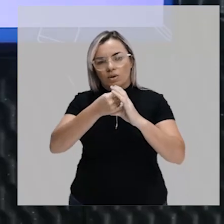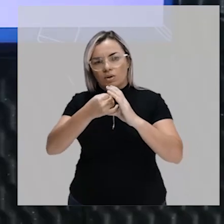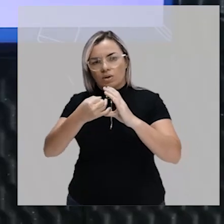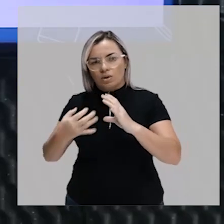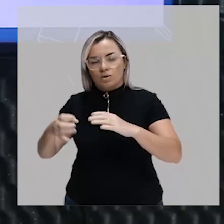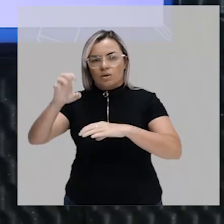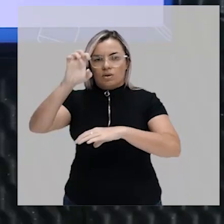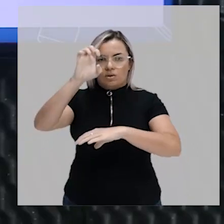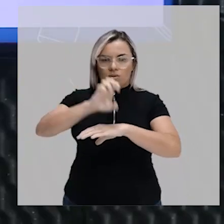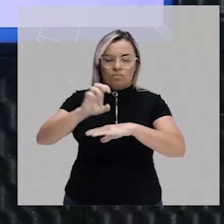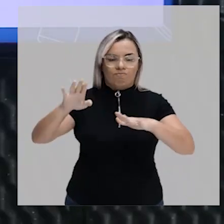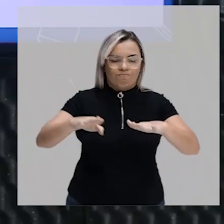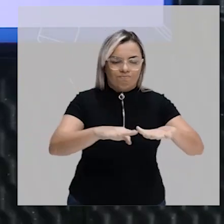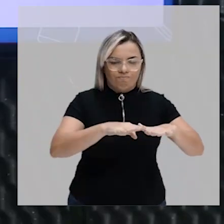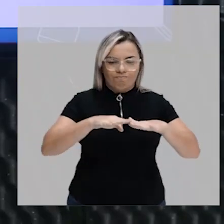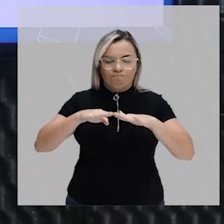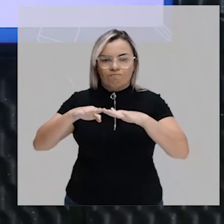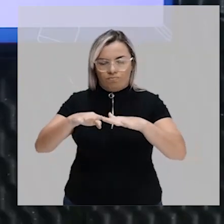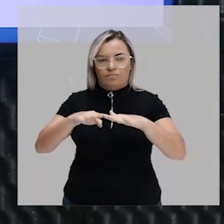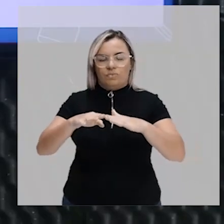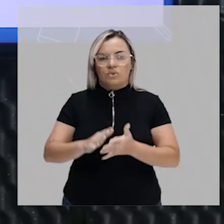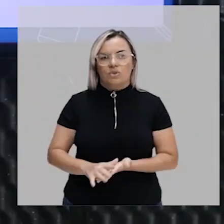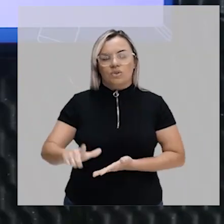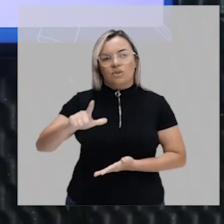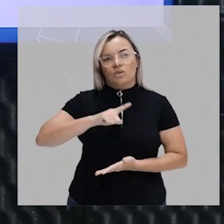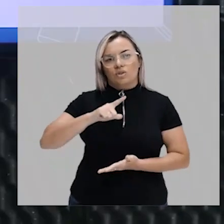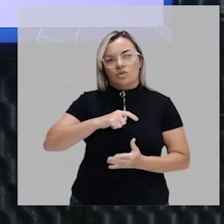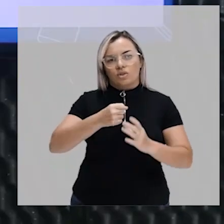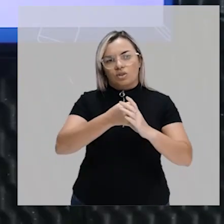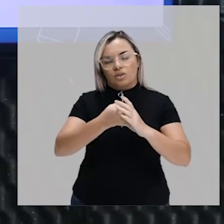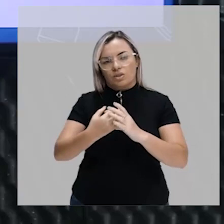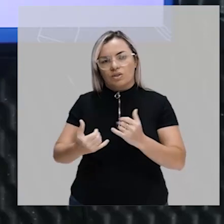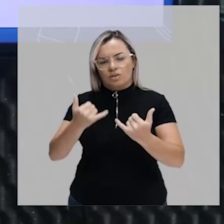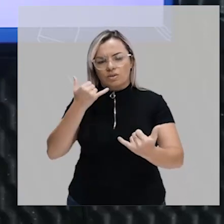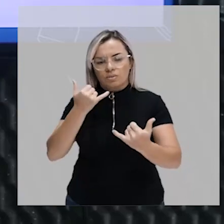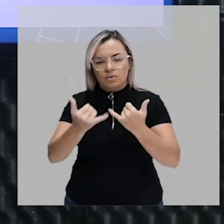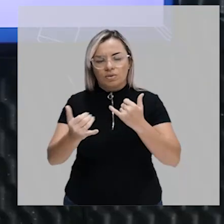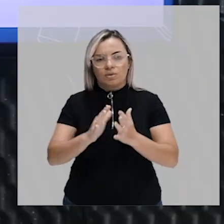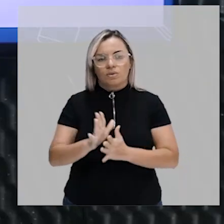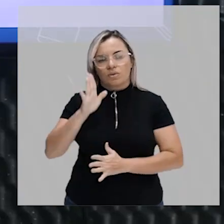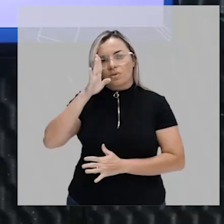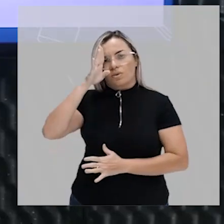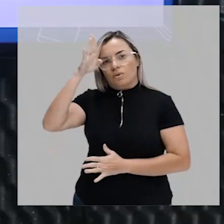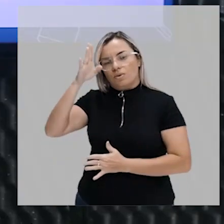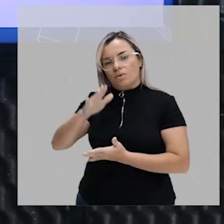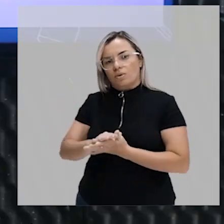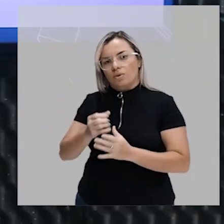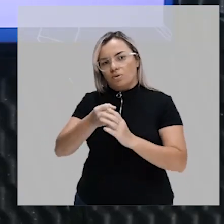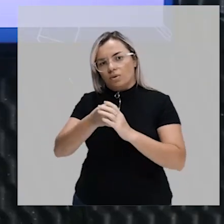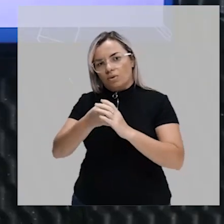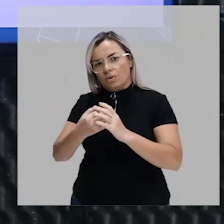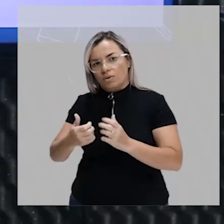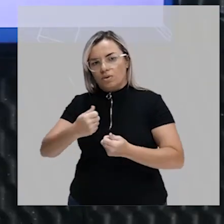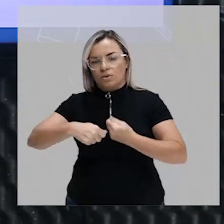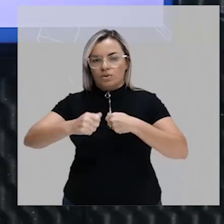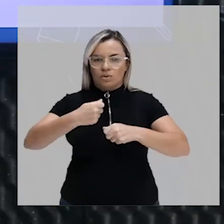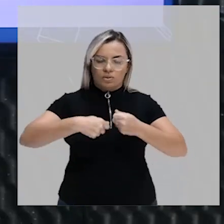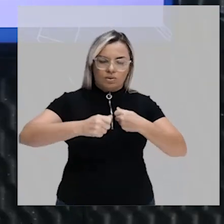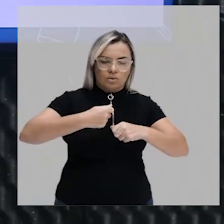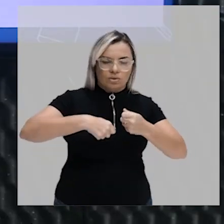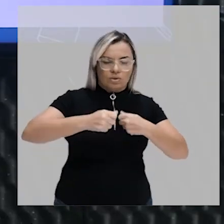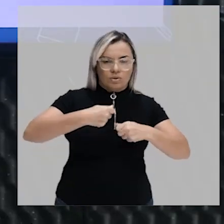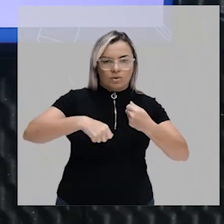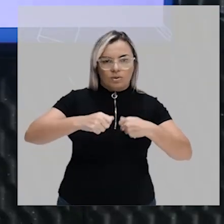que se assemelhavam, tá? Ou seja, que tinham características parecidas, principalmente nos aspectos econômico, tá